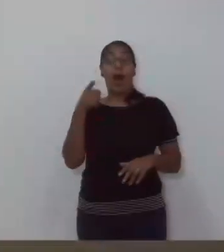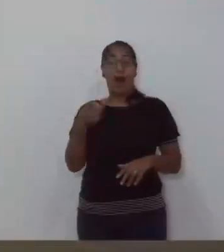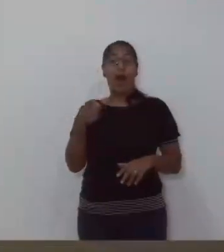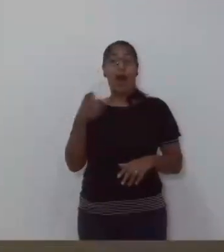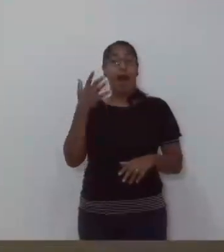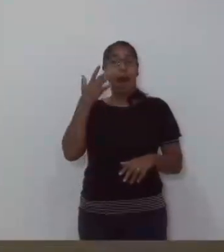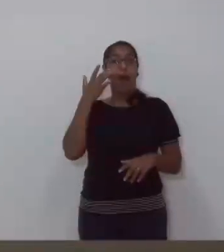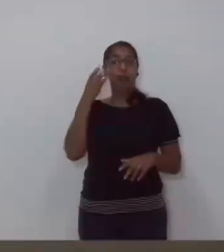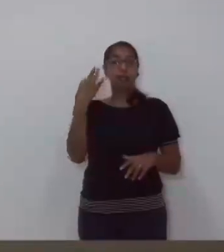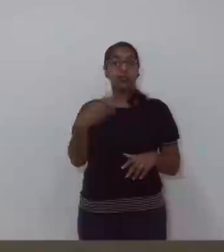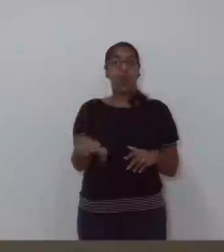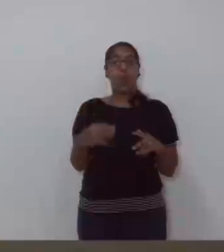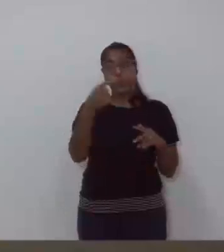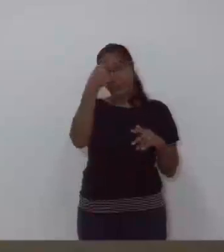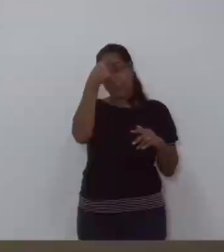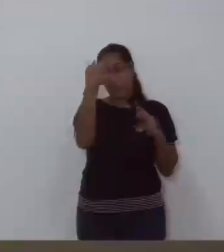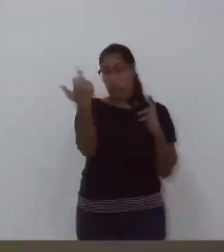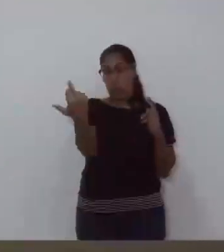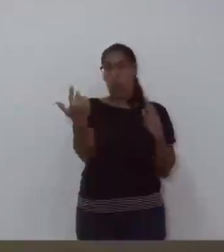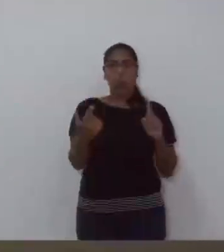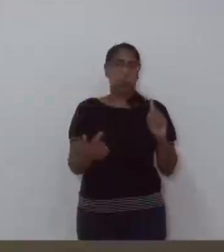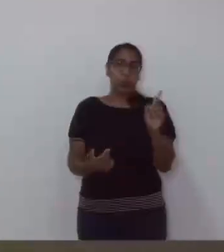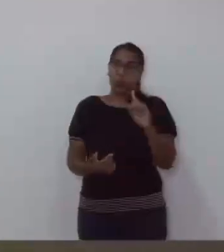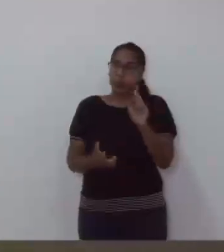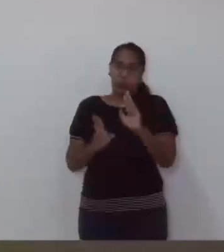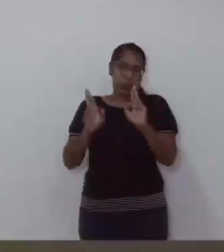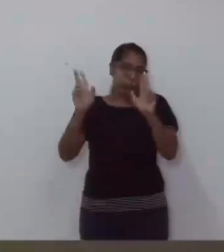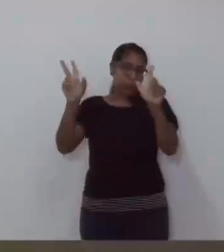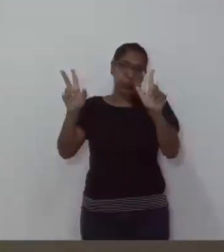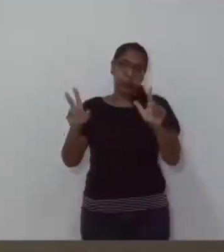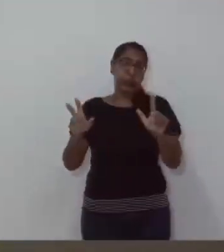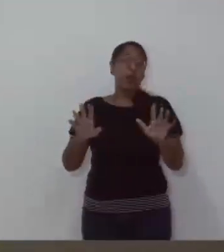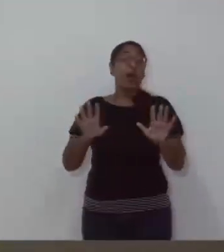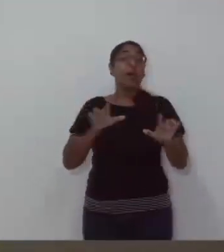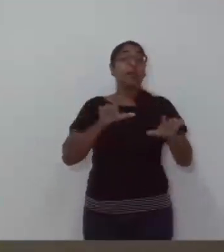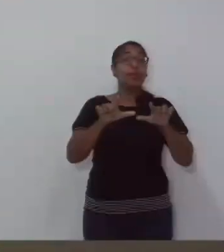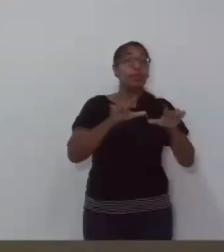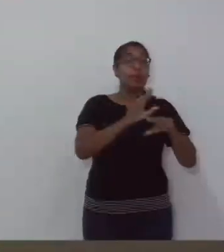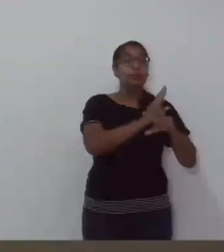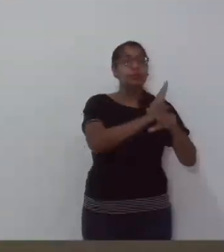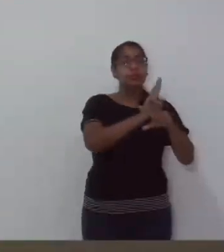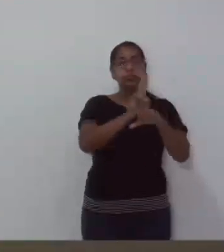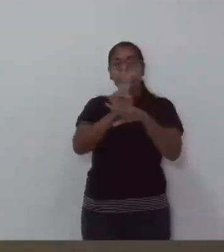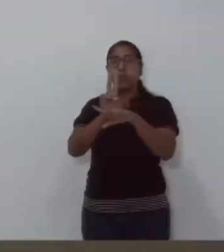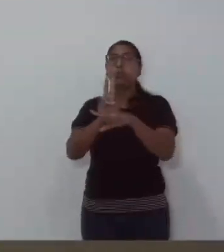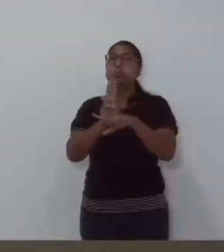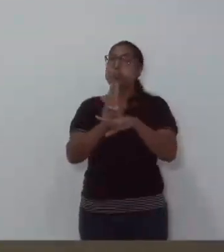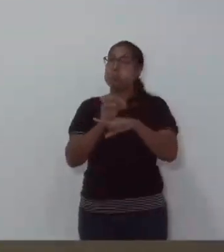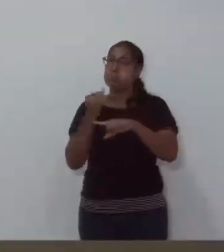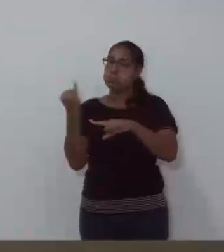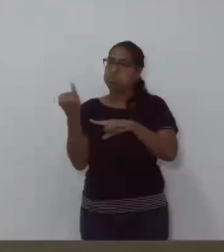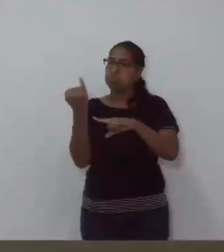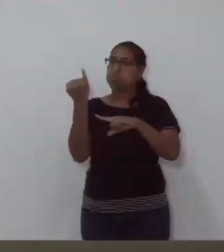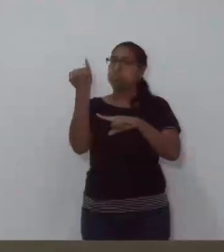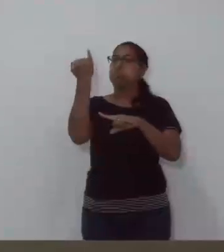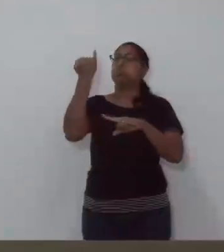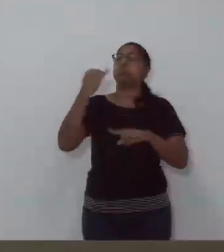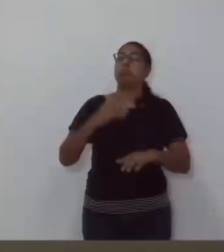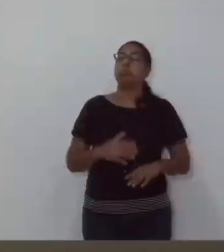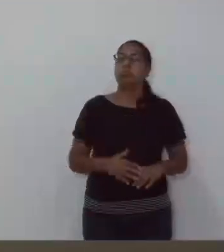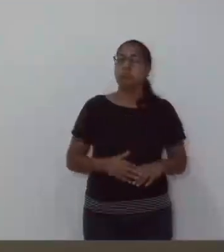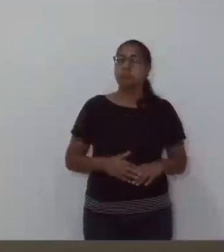mas respeito. Cada um tem a sua forma de trabalhar. E o trabalho de fiscalização, sem dúvida, ele é fundamental. Um trabalho fundamental